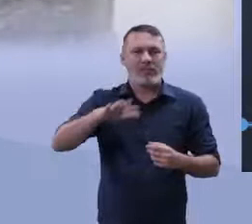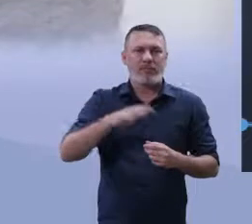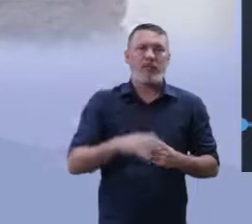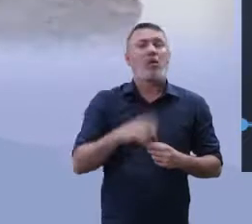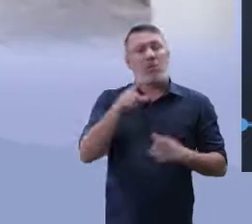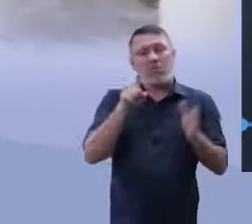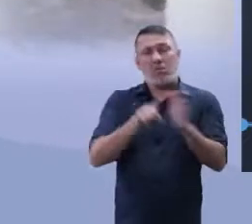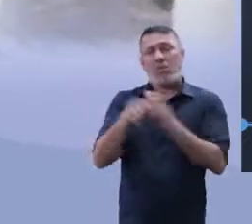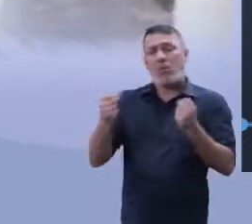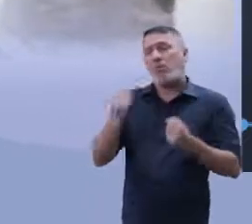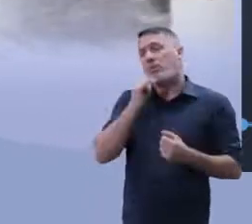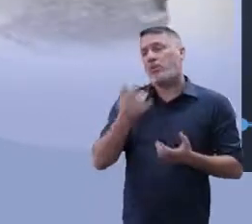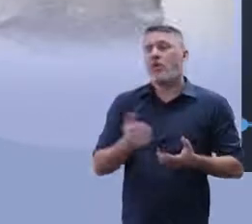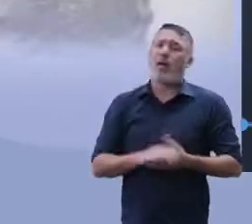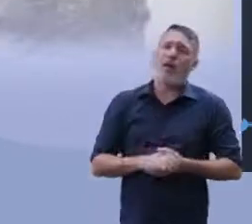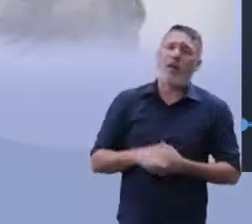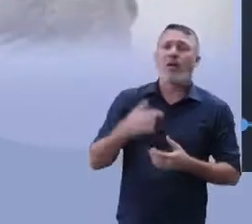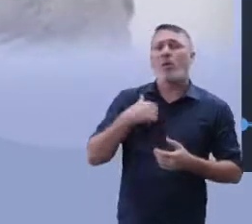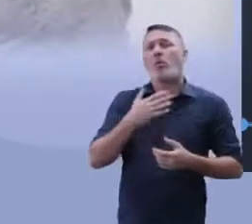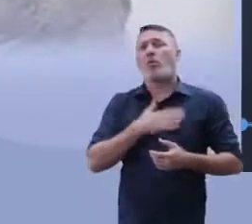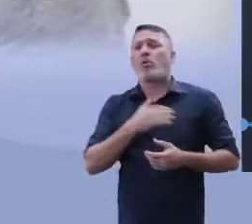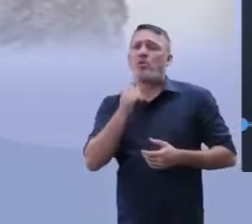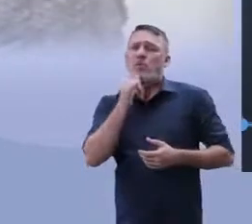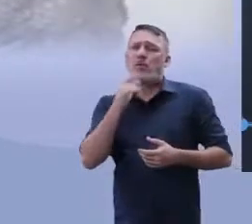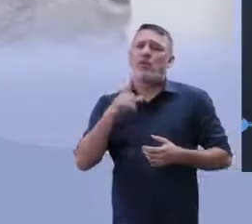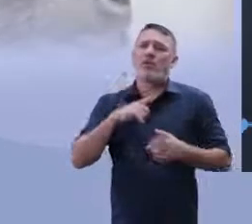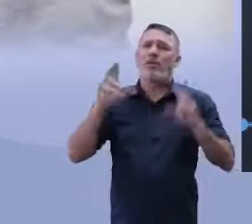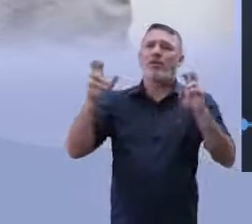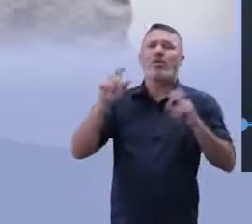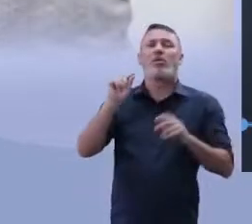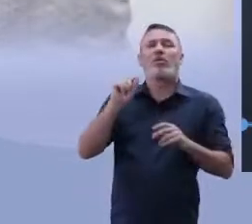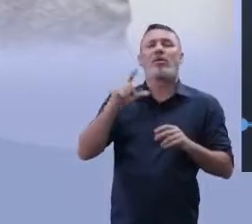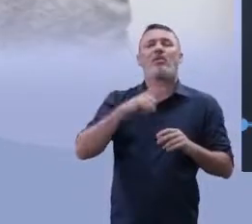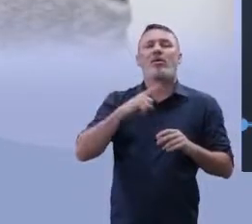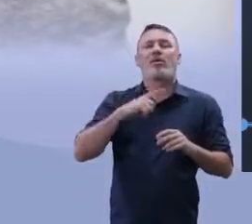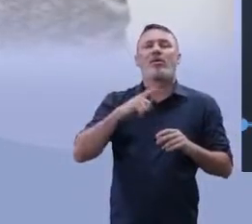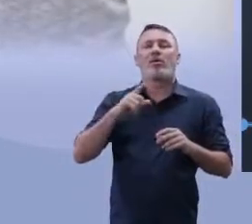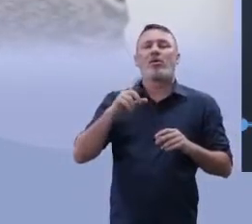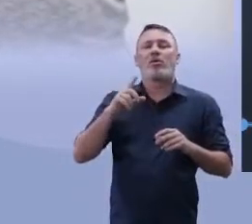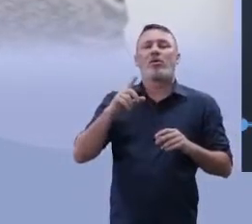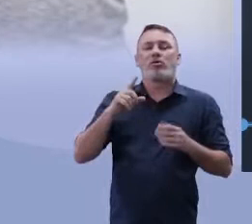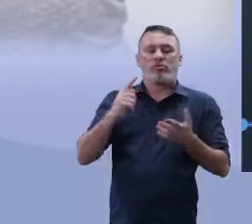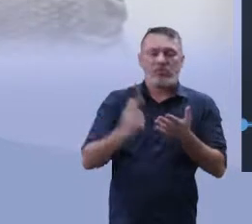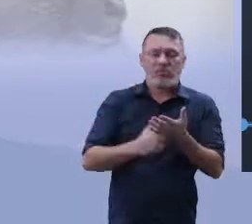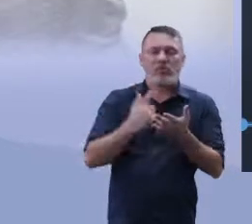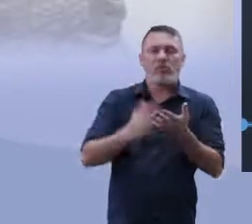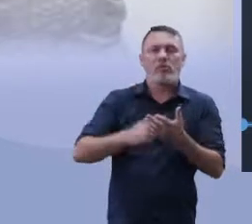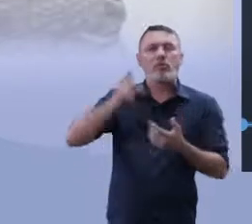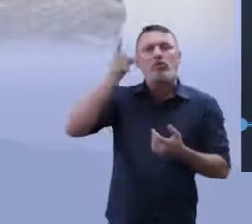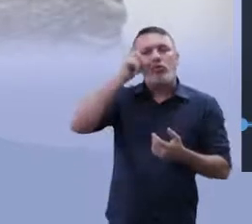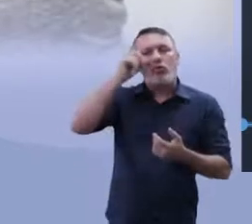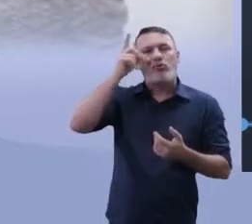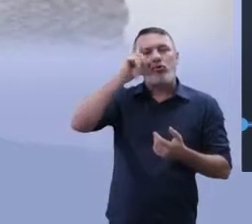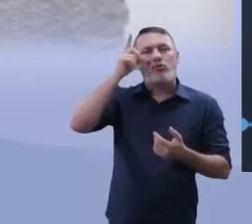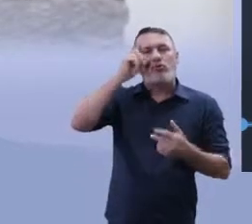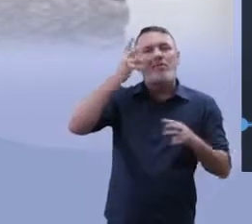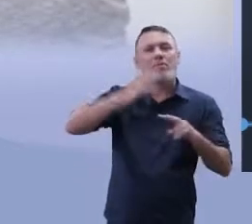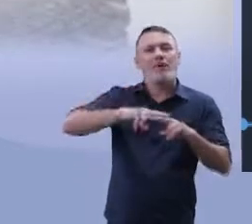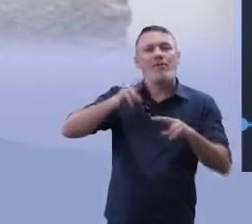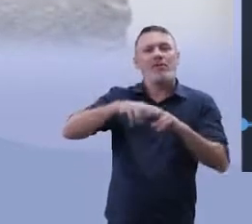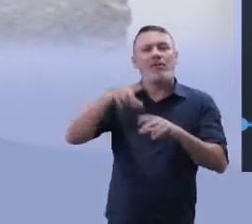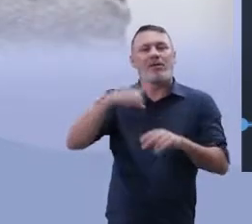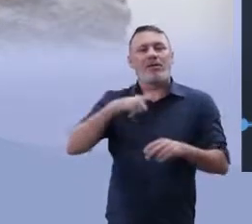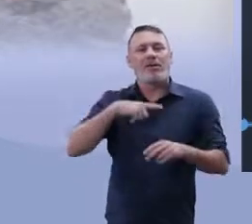professor, eu gosto muito de usar o filme, a música Diários de um Detento, Aqui Estou Mais um Dia, sobre o olhar sanguinário do